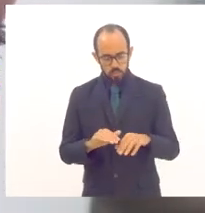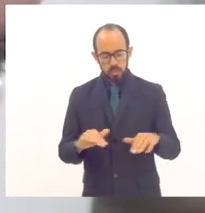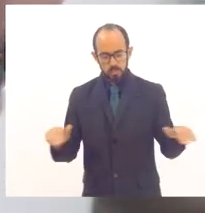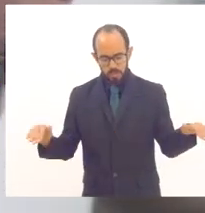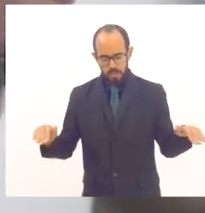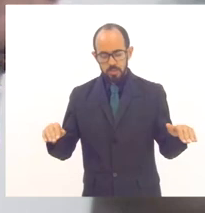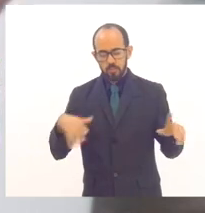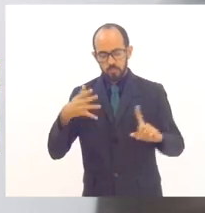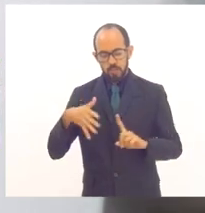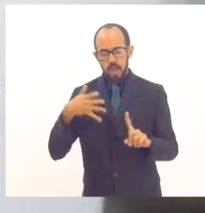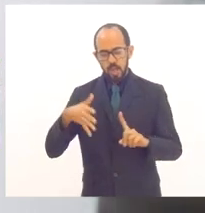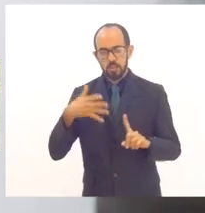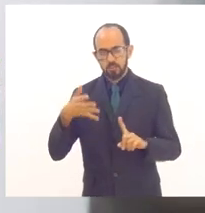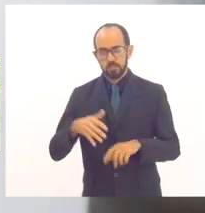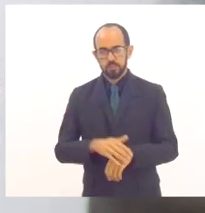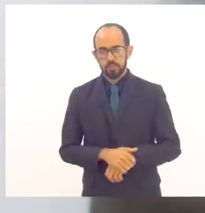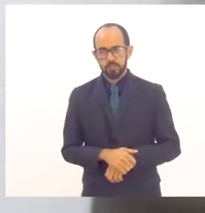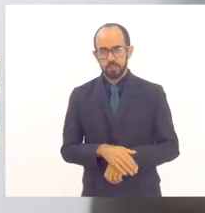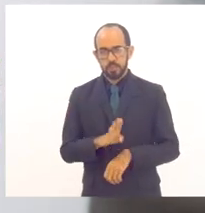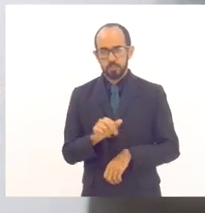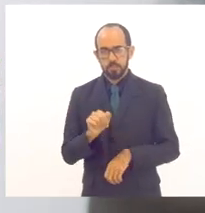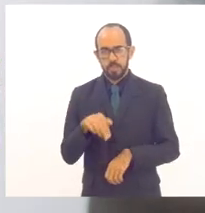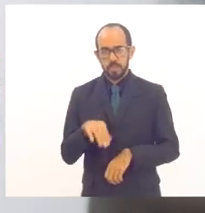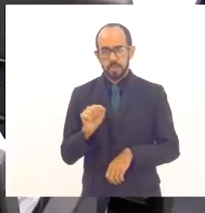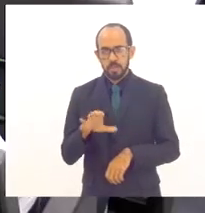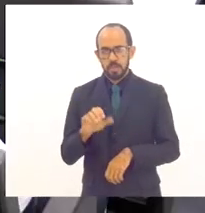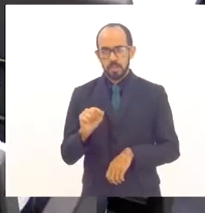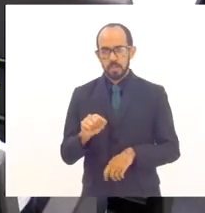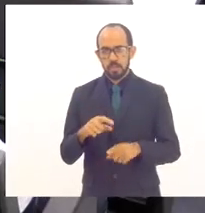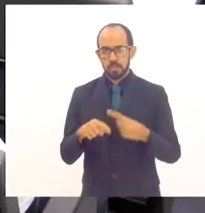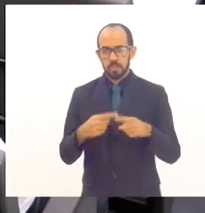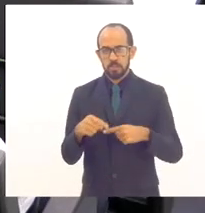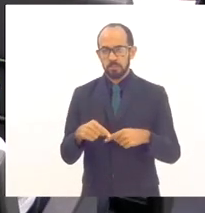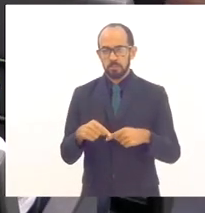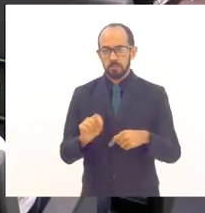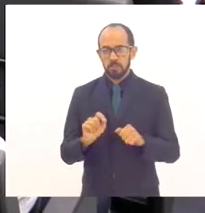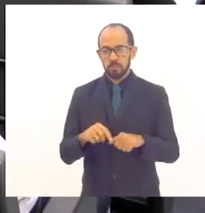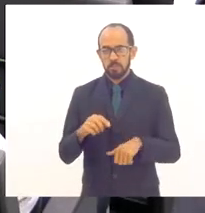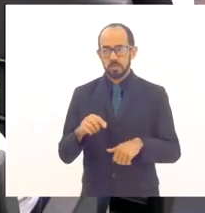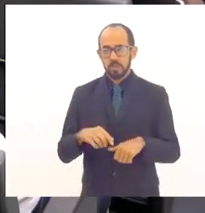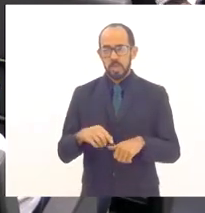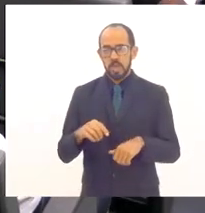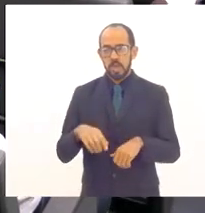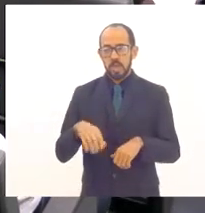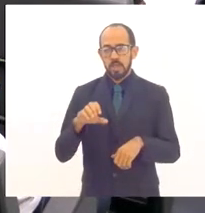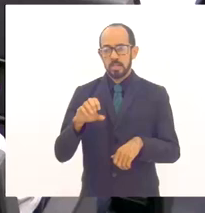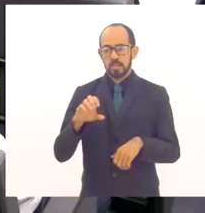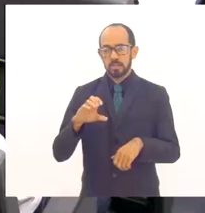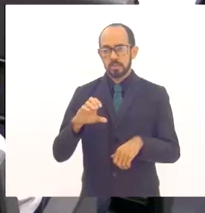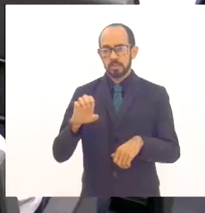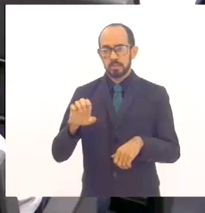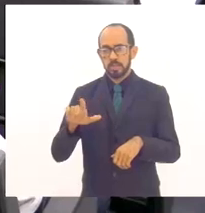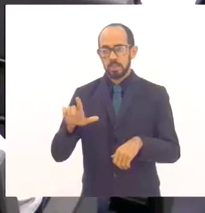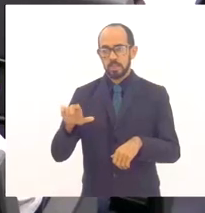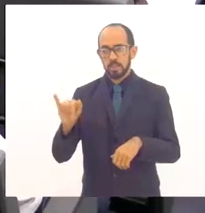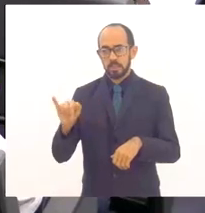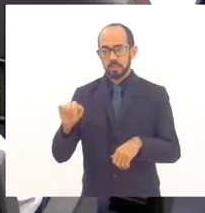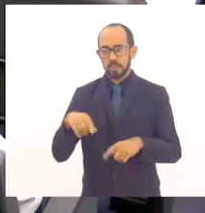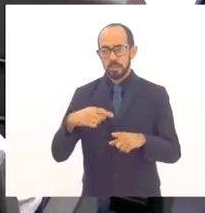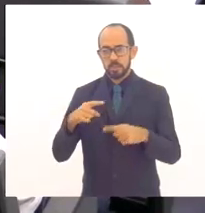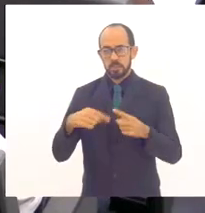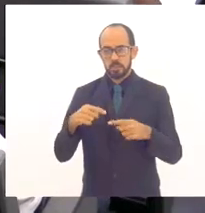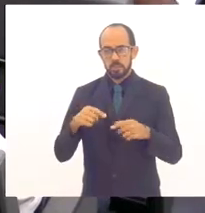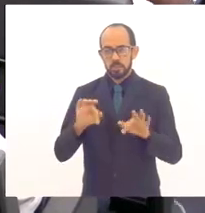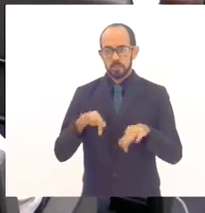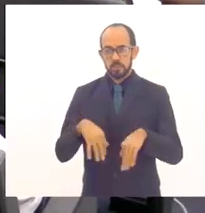falar. A Bianca Silva, em seguida, a contramestra Celi, que não falou ainda. Vamos encerrar com as mulheres